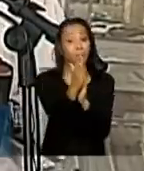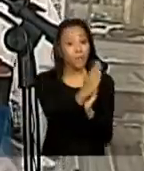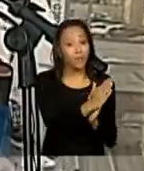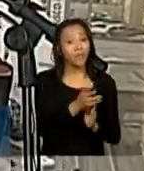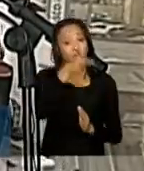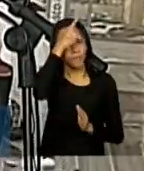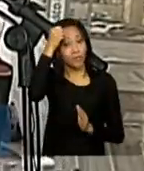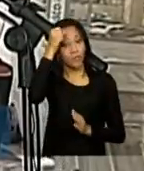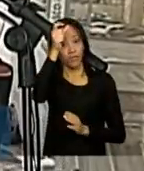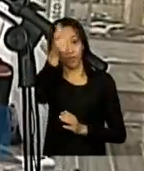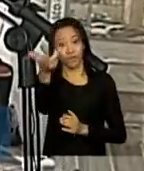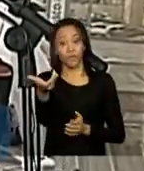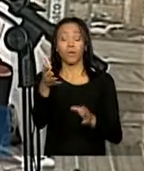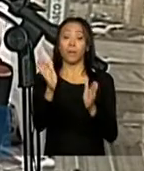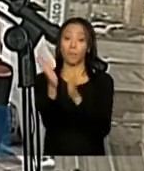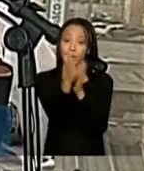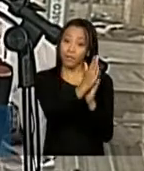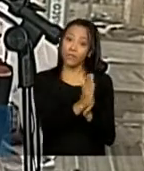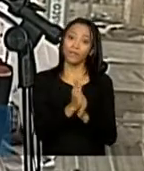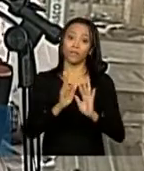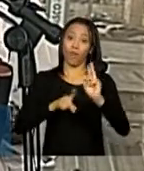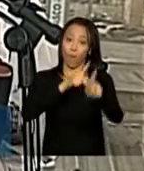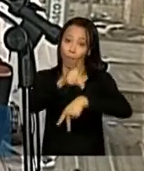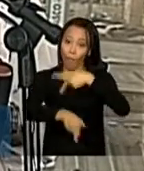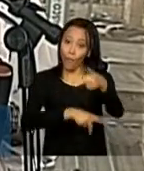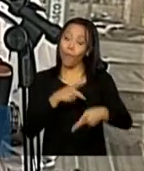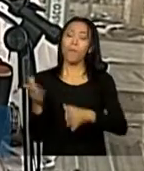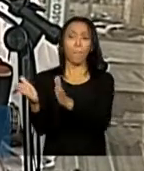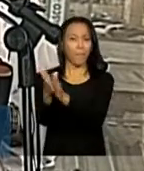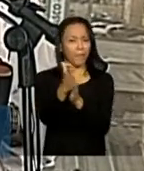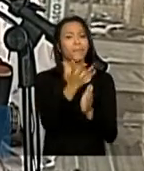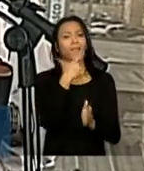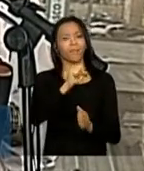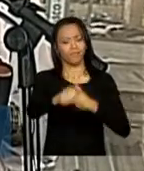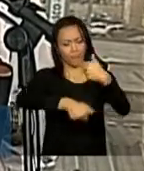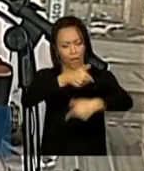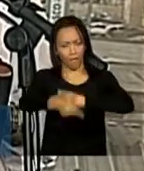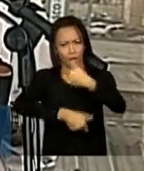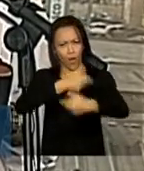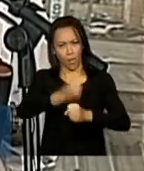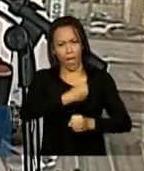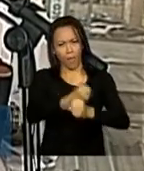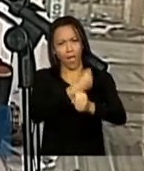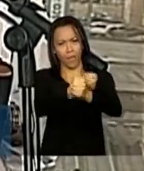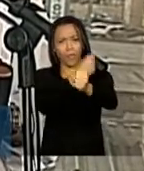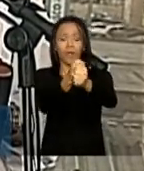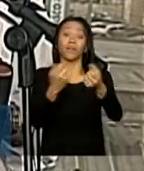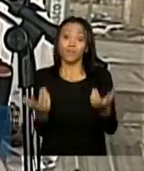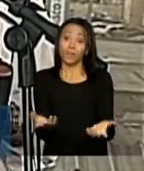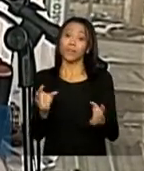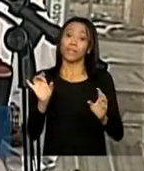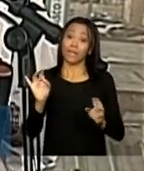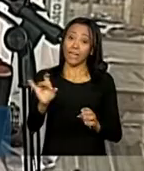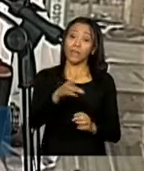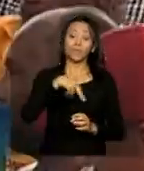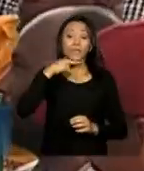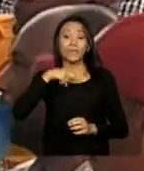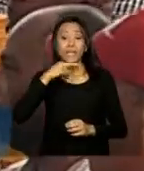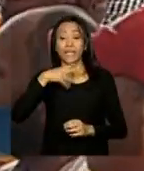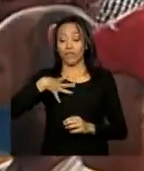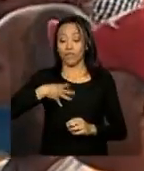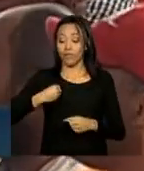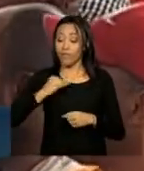prefeito, parabéns ao povo de Salvador, parabéns aos operários, eu tenho certeza que cada um aqui, para o seu neto, para o seu filho, vai dizer,